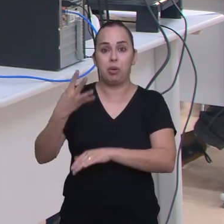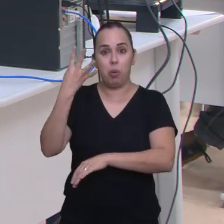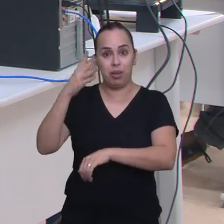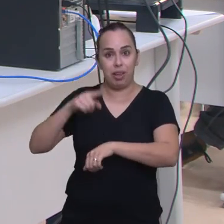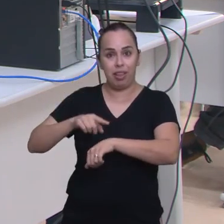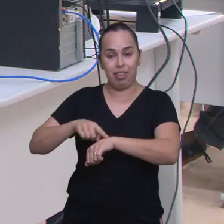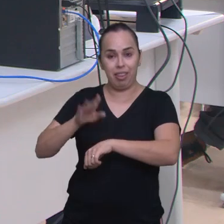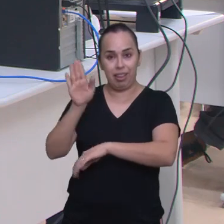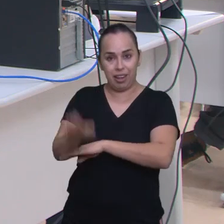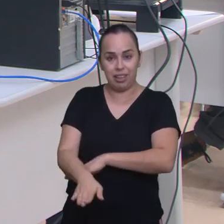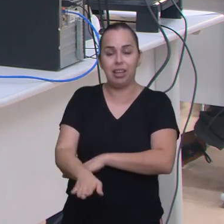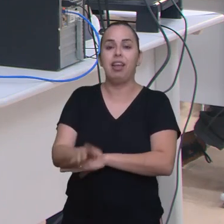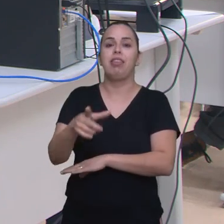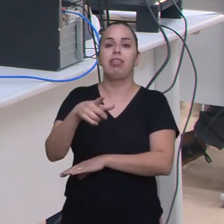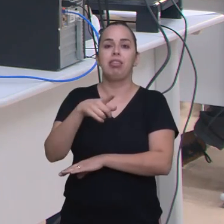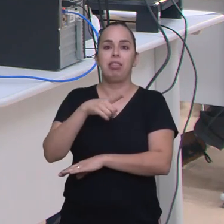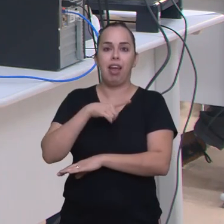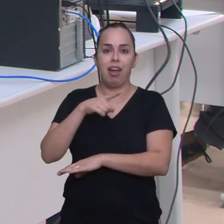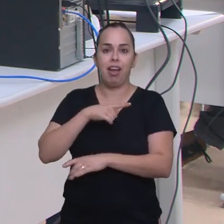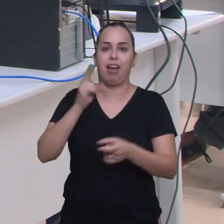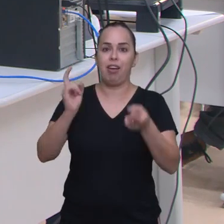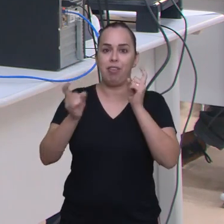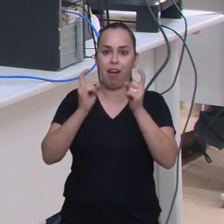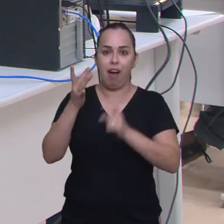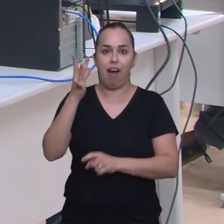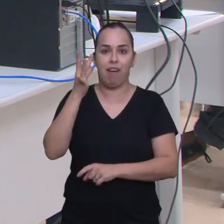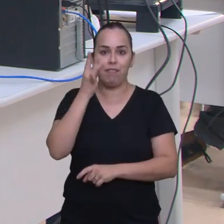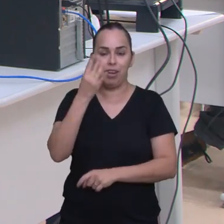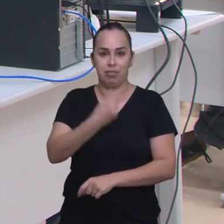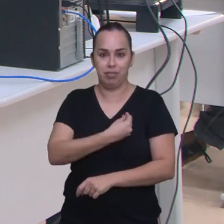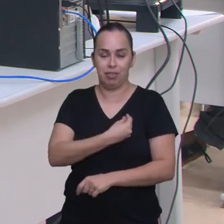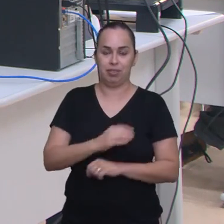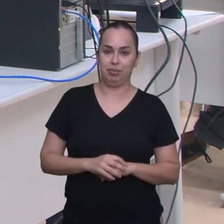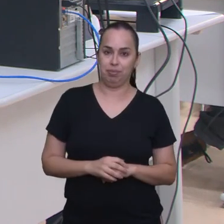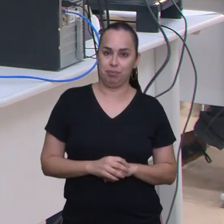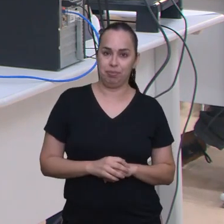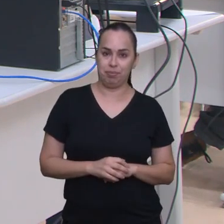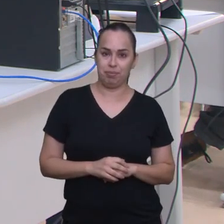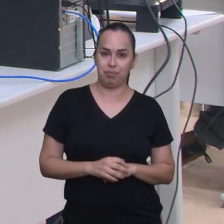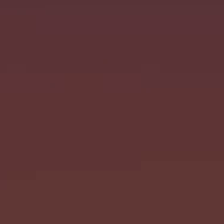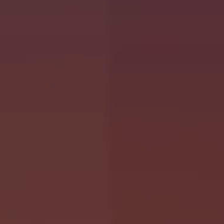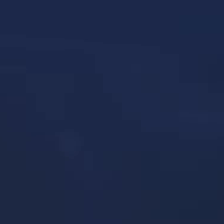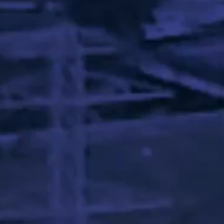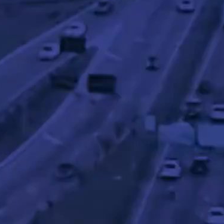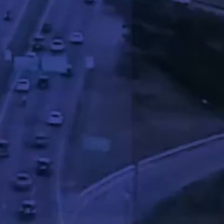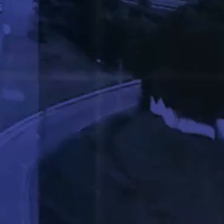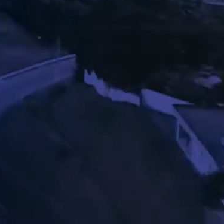4 horas da tarde tem transmissão ao vivo da sessão de hoje. Não perca, hein? Até mais!